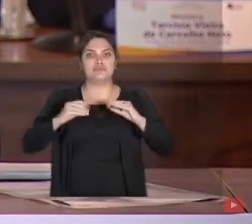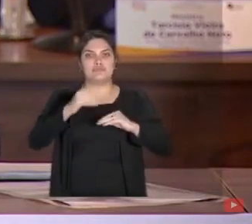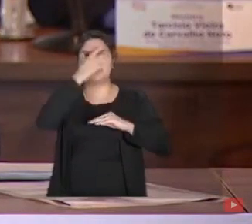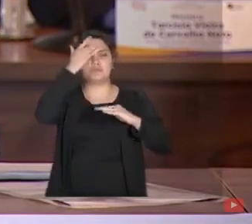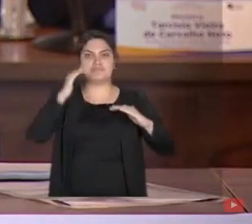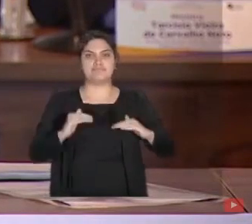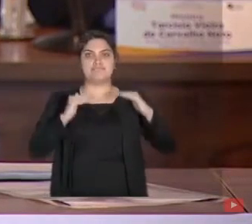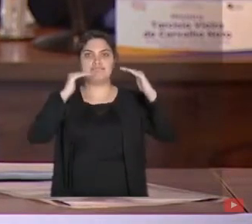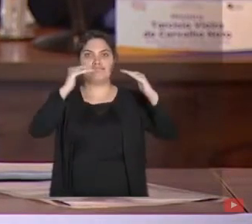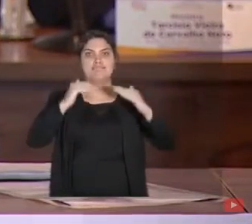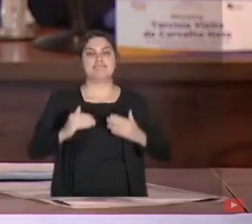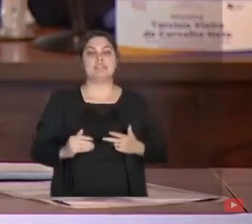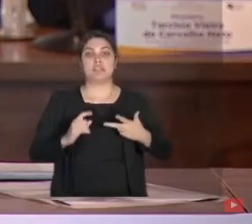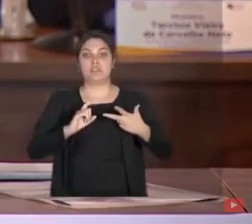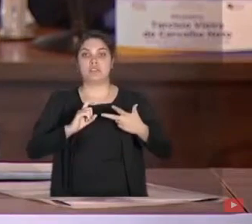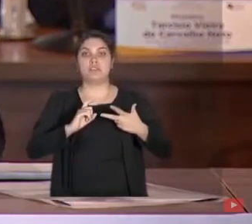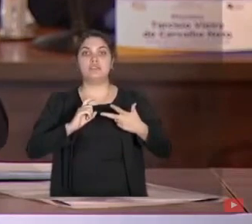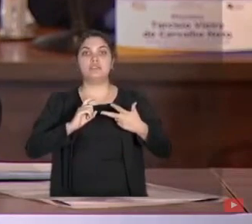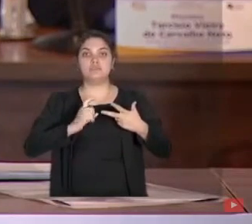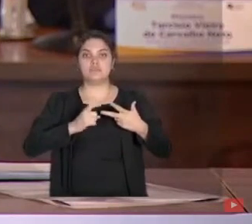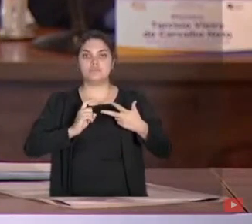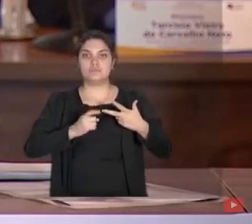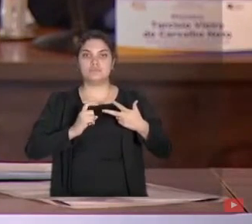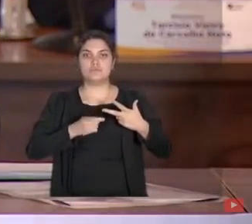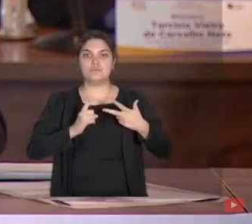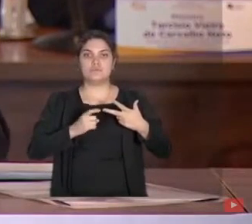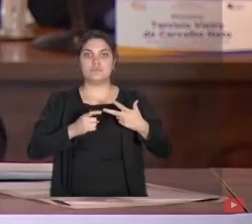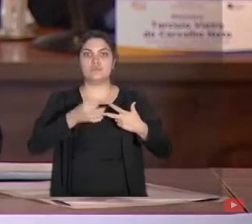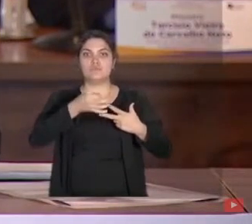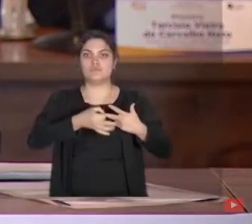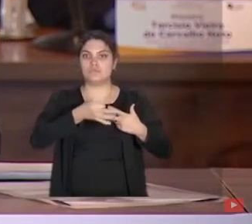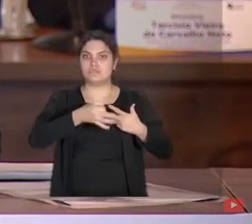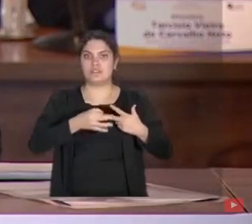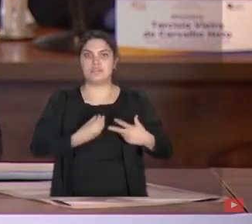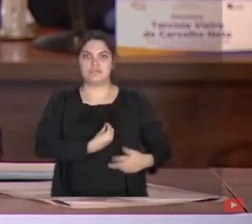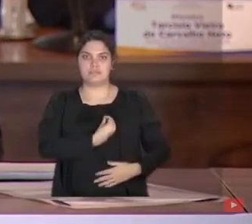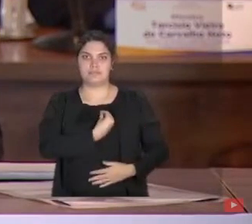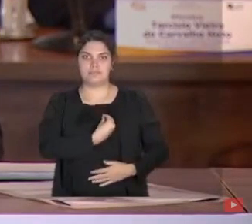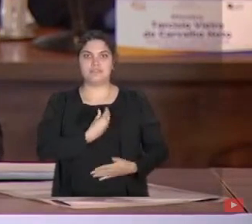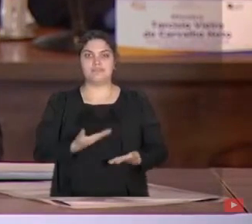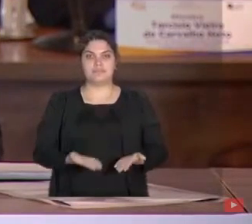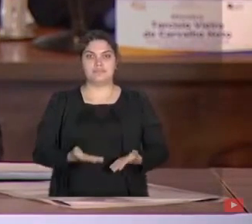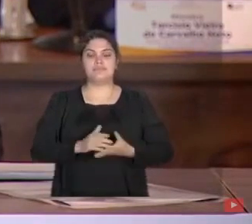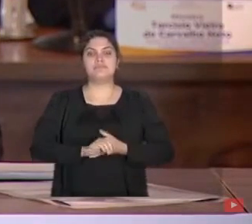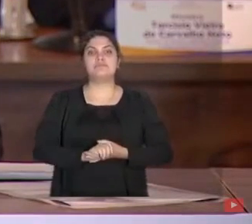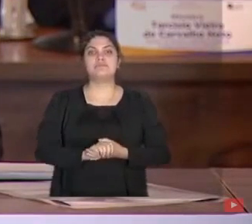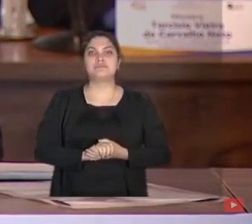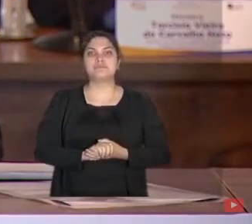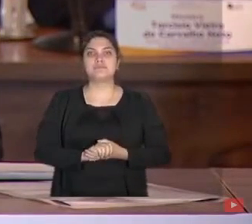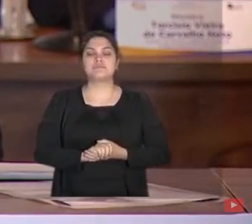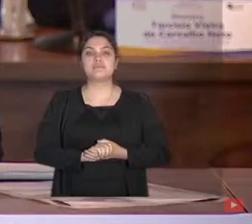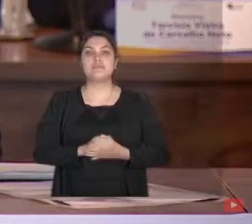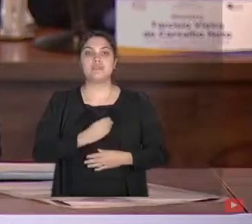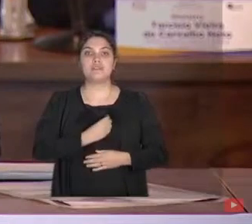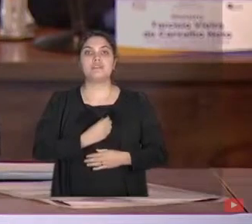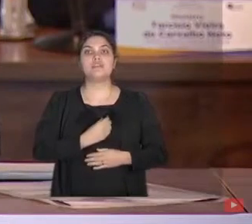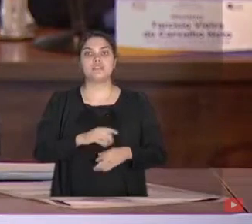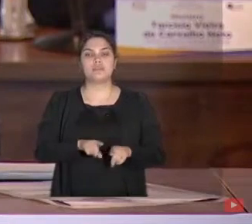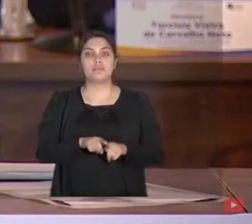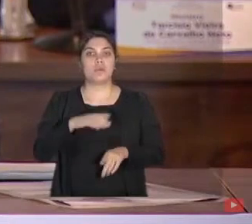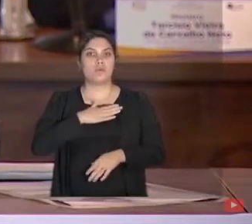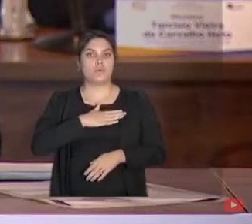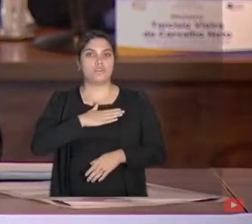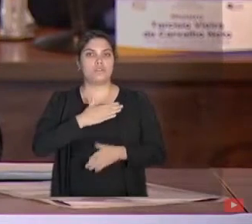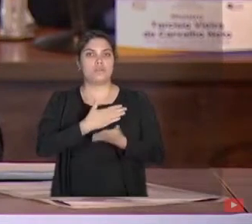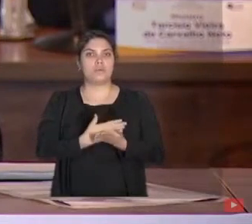autoridades do Executivo e do Judiciário que estão aqui presentes, e gostaria